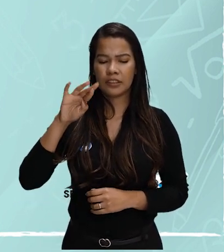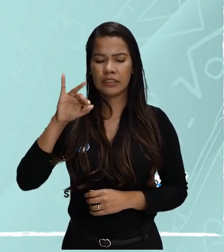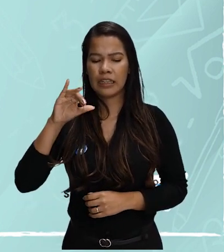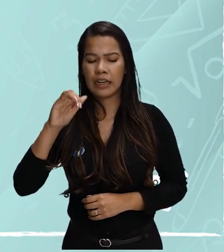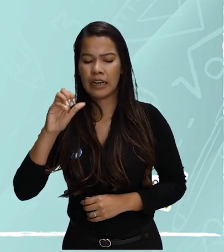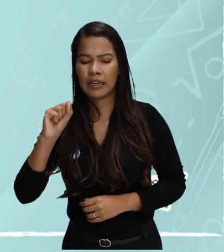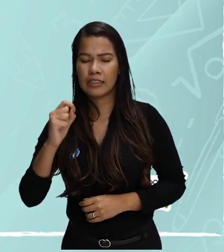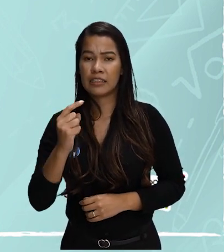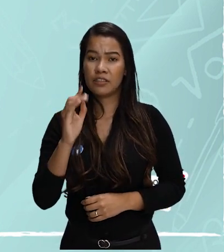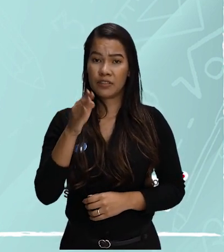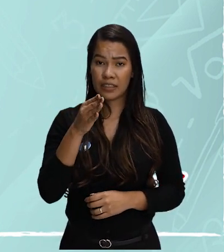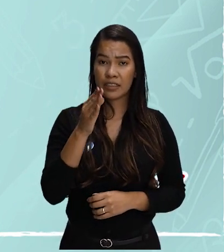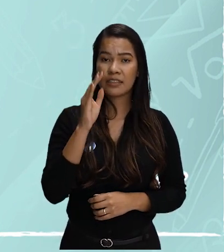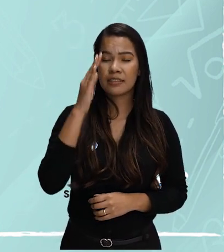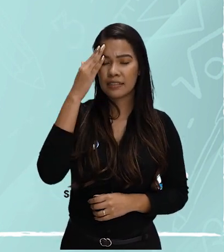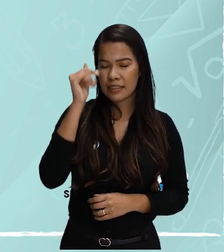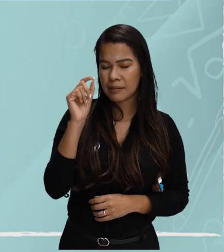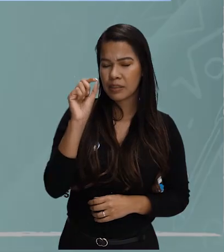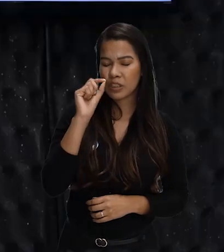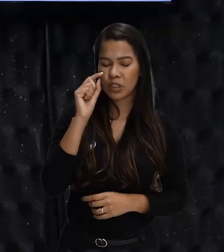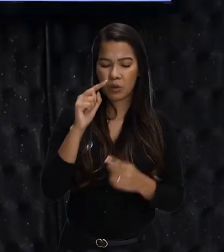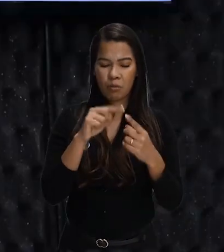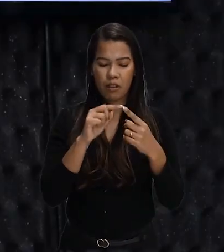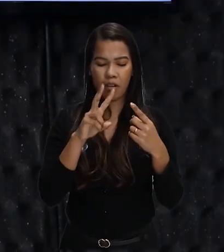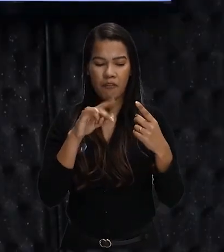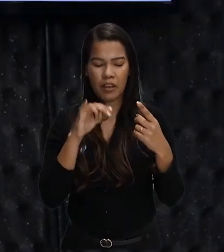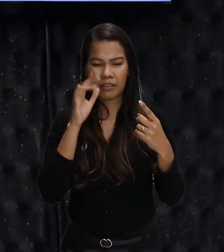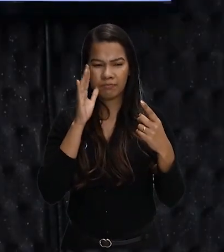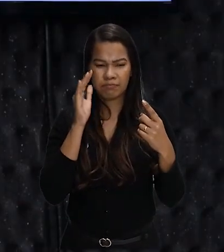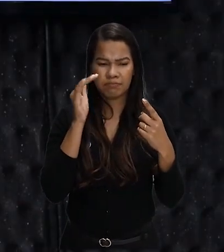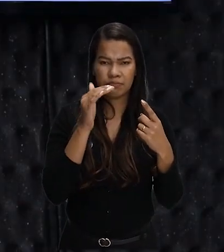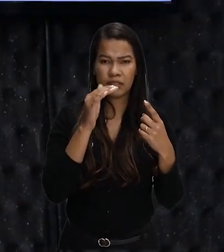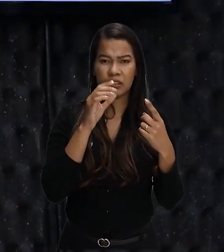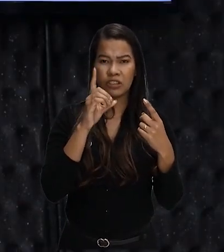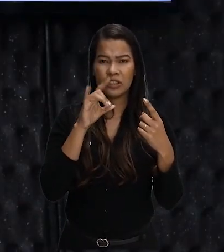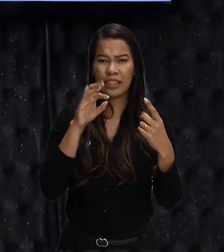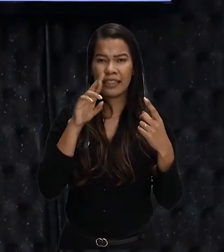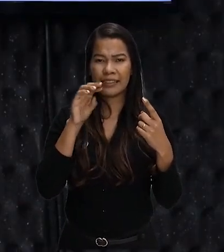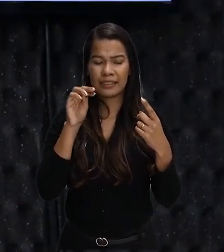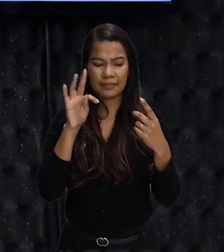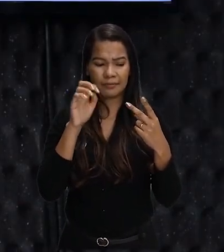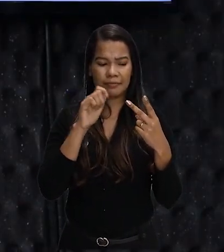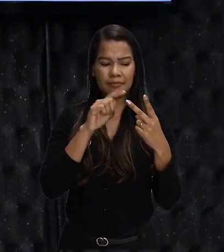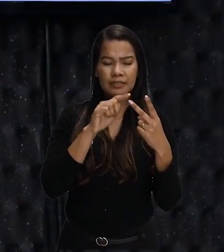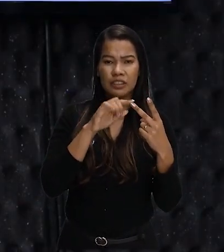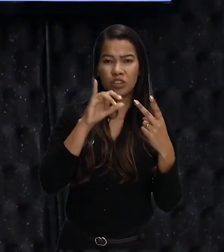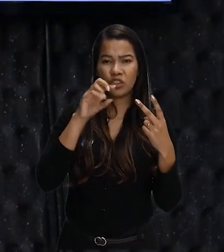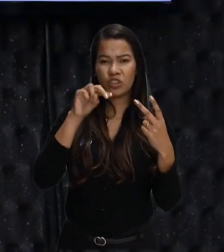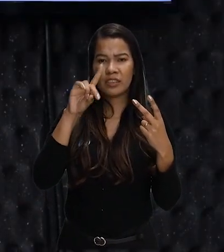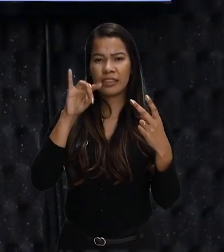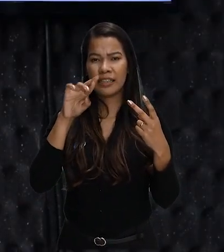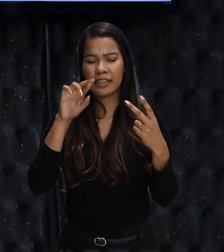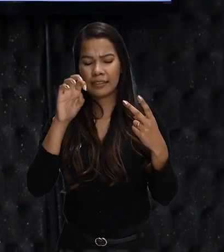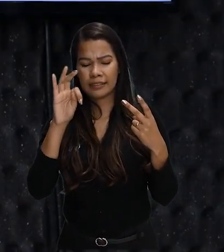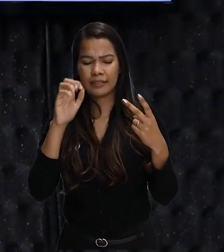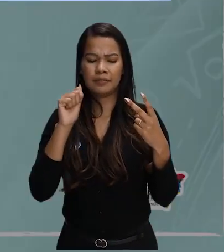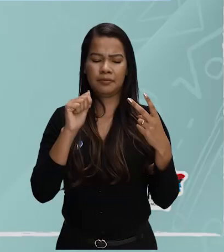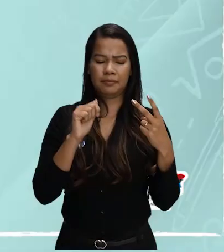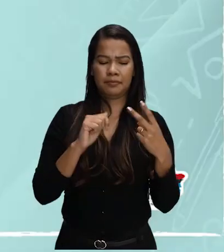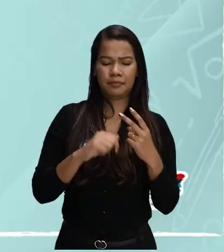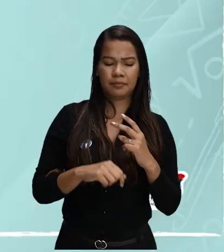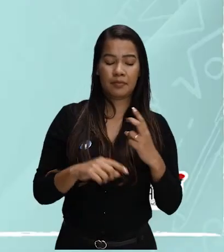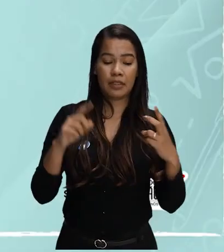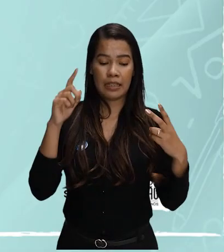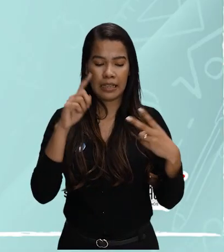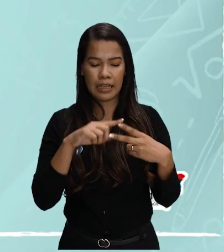uma vai fazer uma crítica indireta e a outra vai fazer uma crítica direta, certo? Elas podem ser de escárnio, crítica